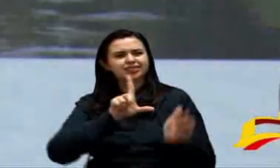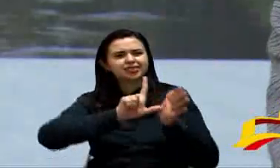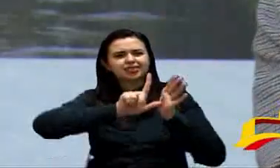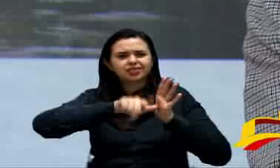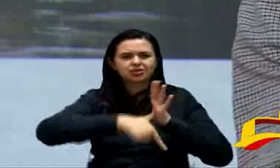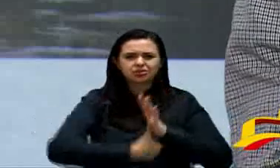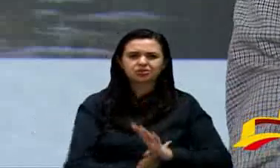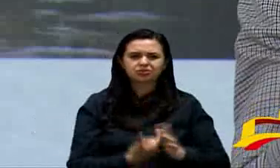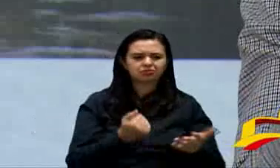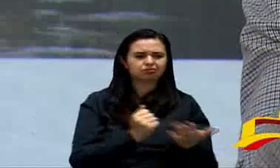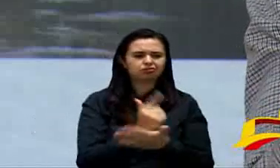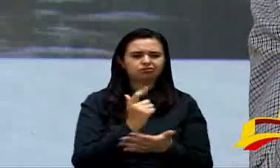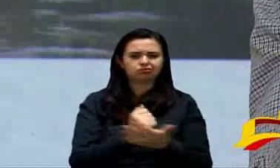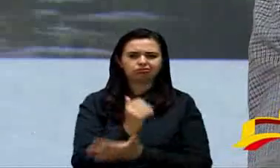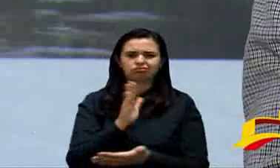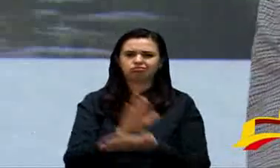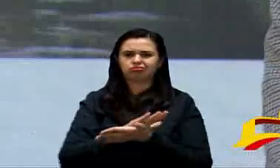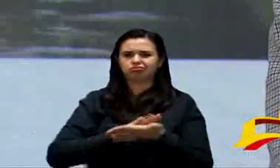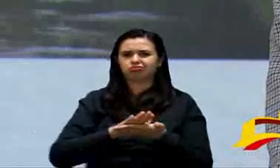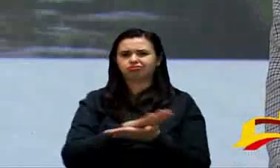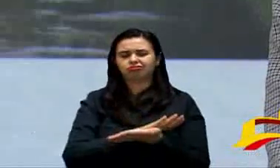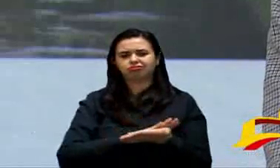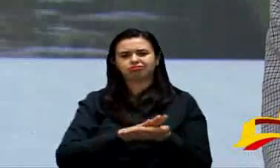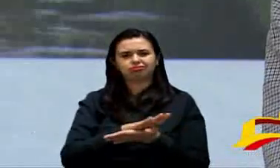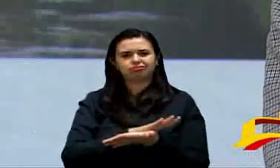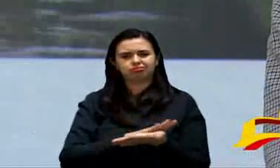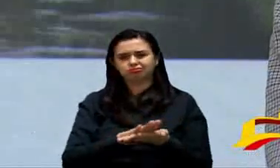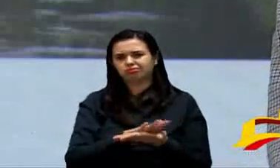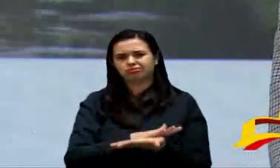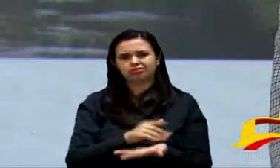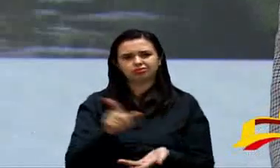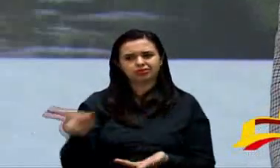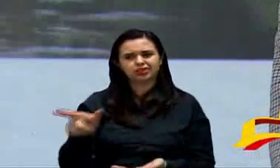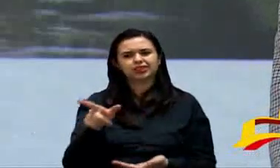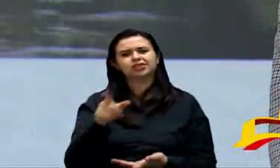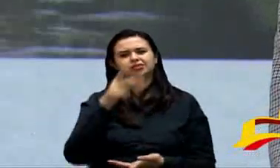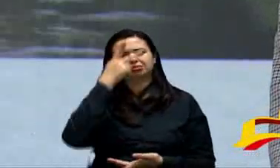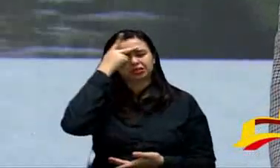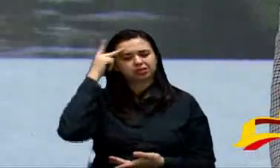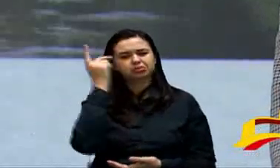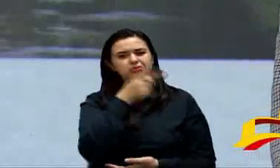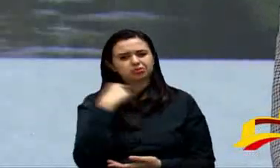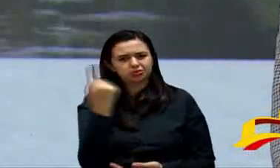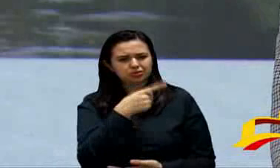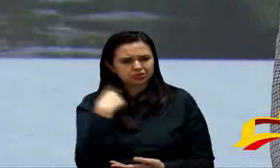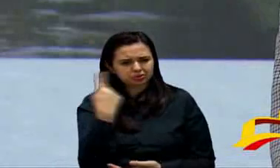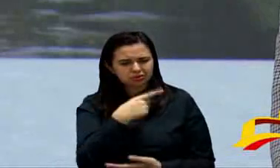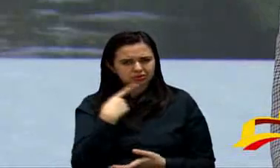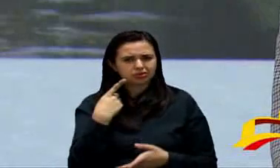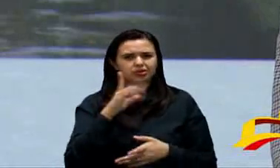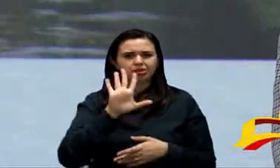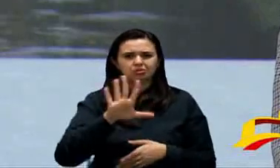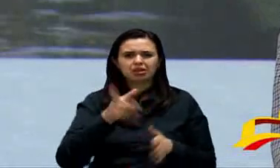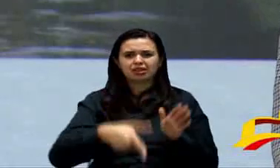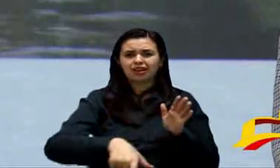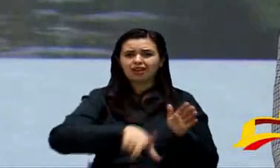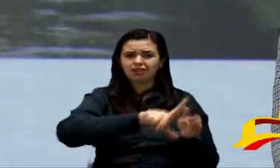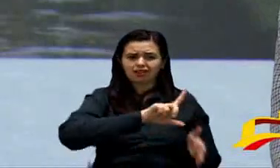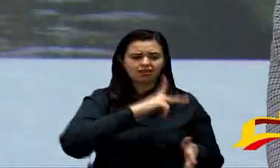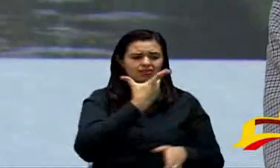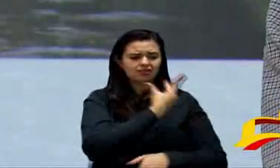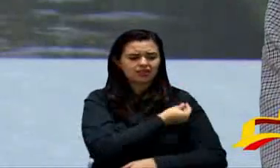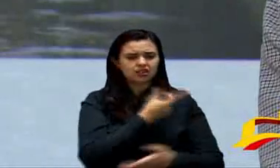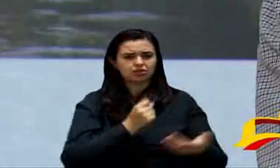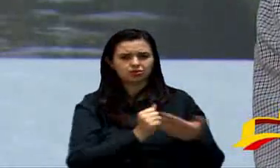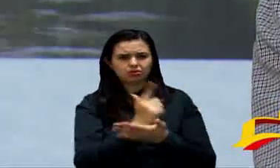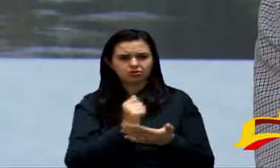causou um número desnecessário de mortes neste país, que poderiam ter sido salvas com a